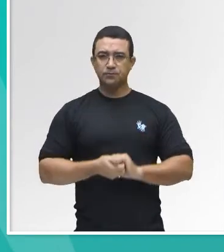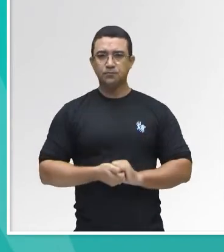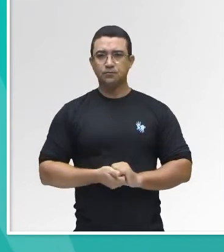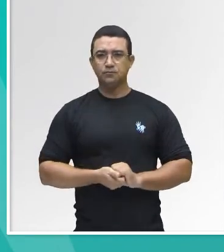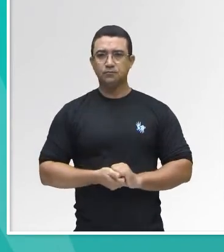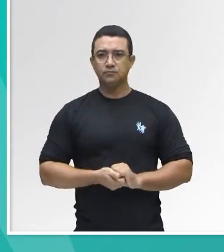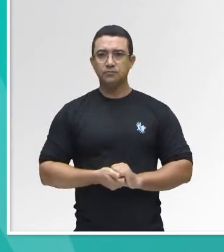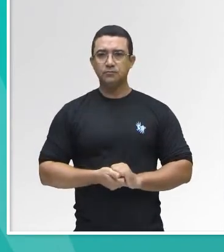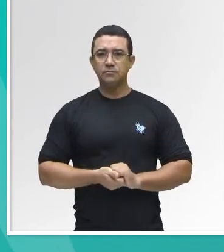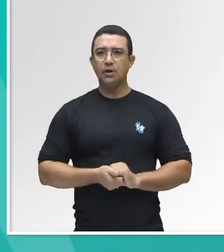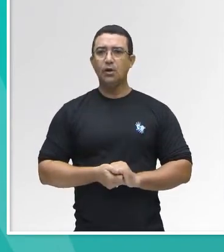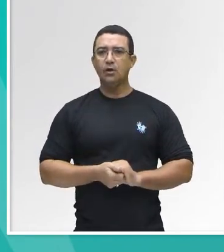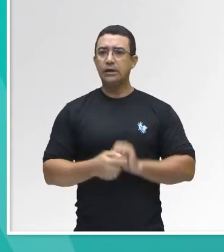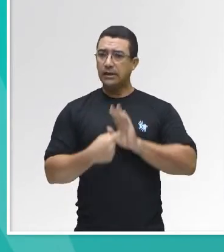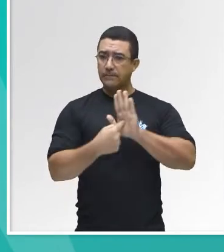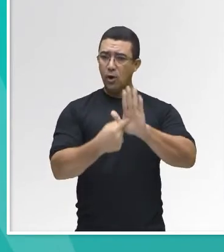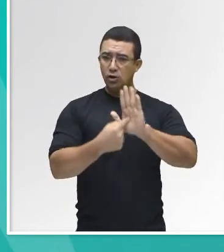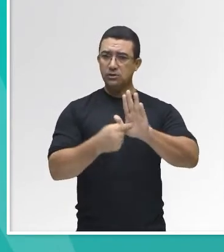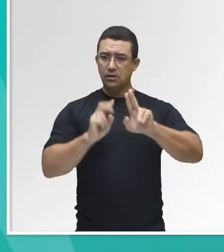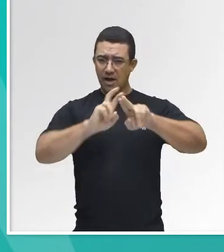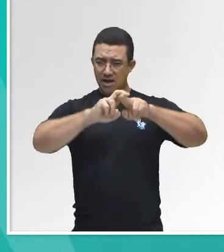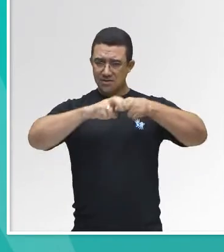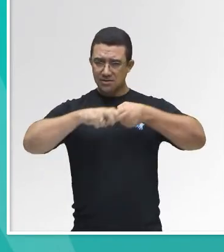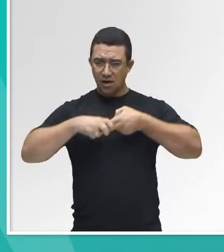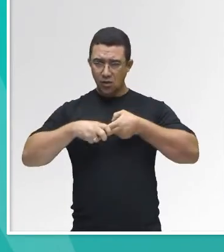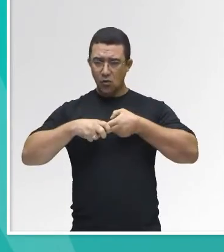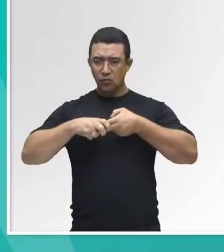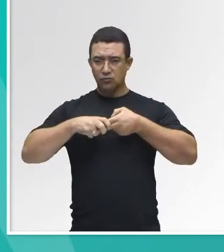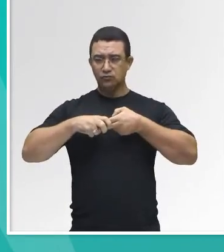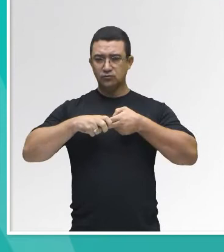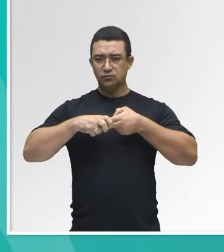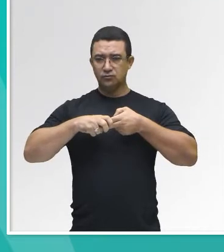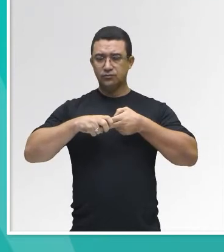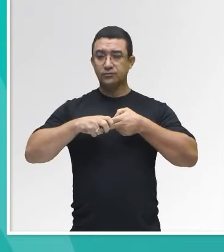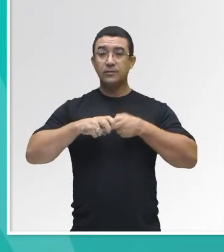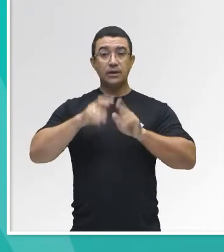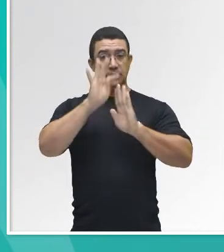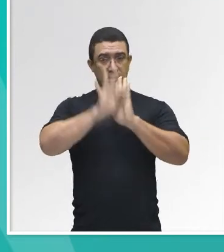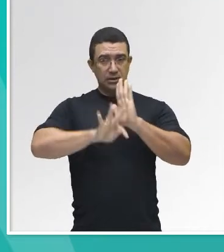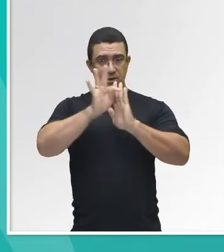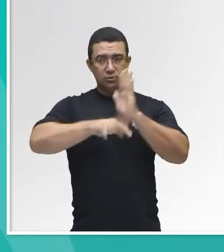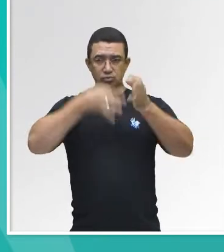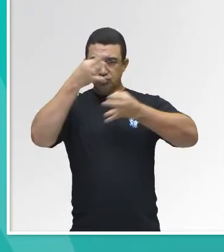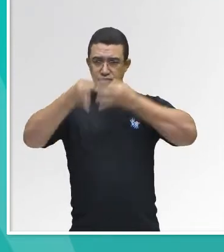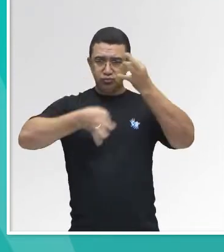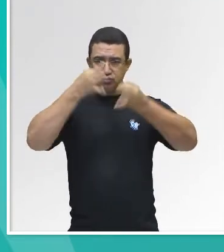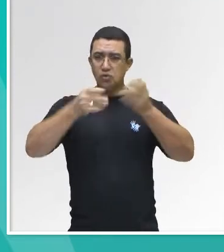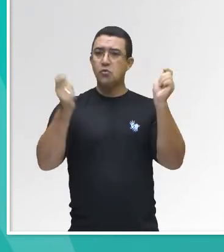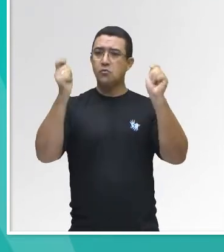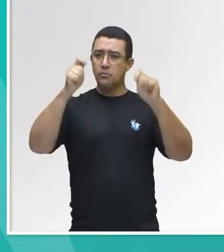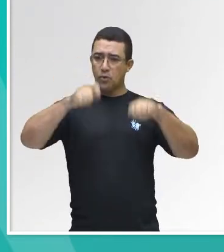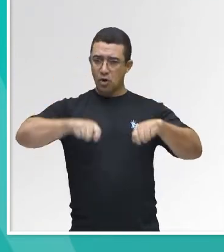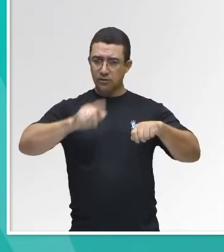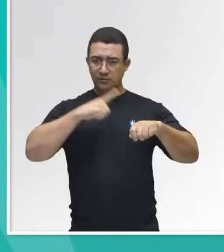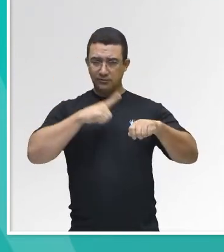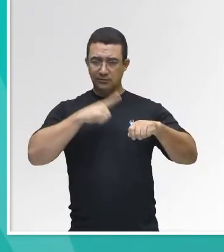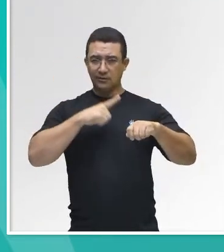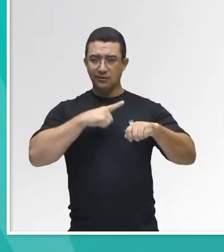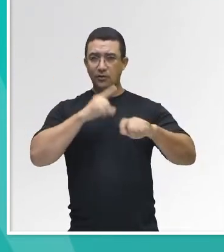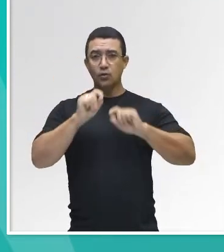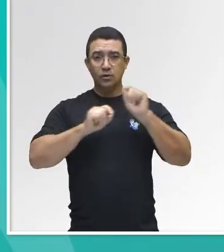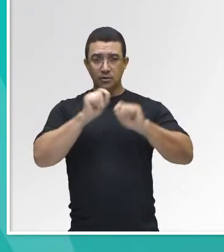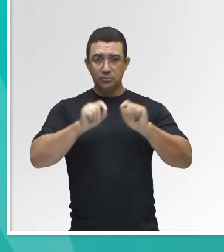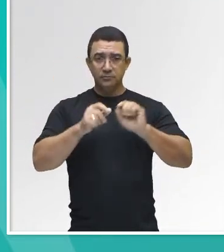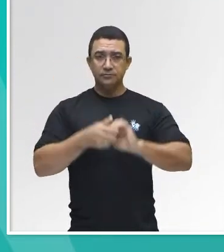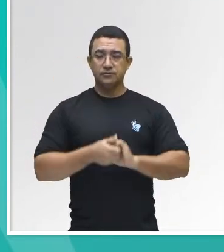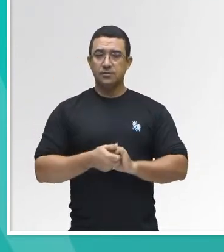em que se apresentam as razões. Normalmente, os textos argumentativos, eles podem ter um